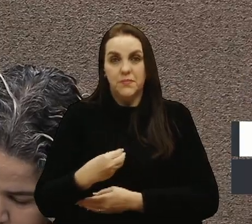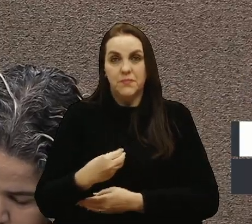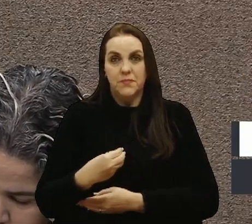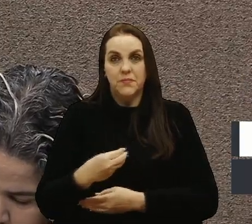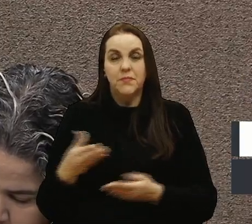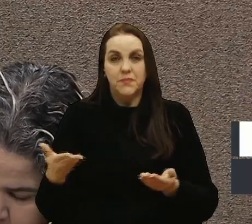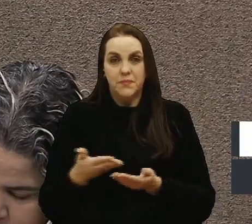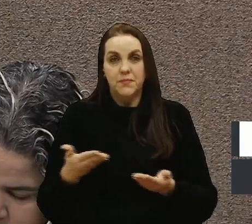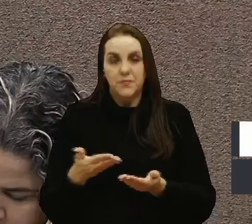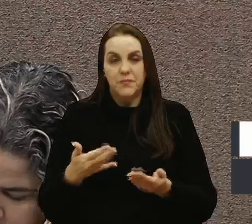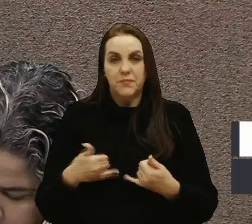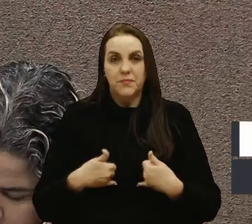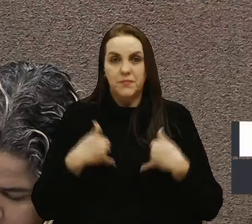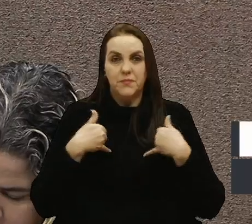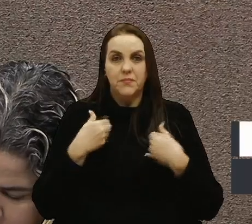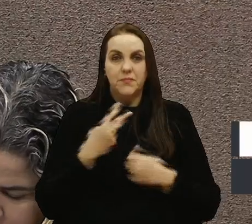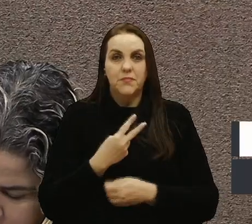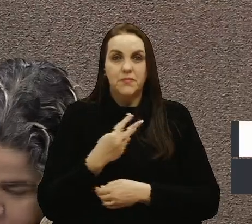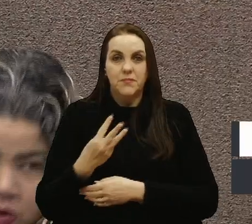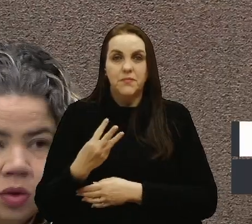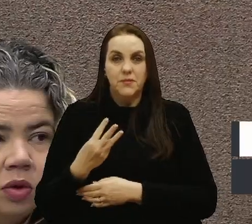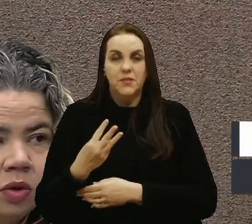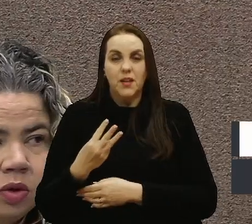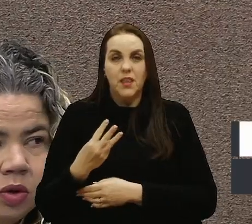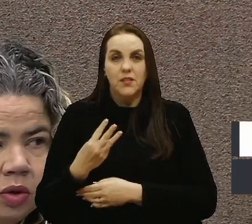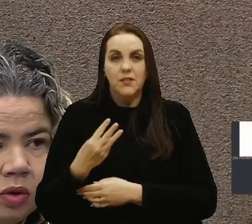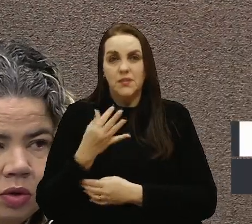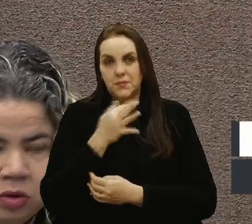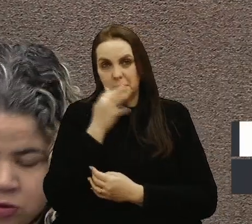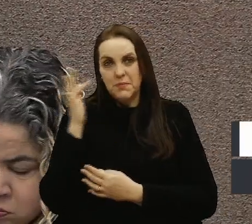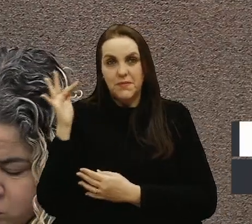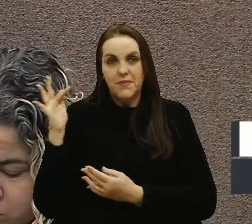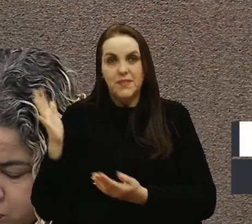hoje completa 23 primaveras.